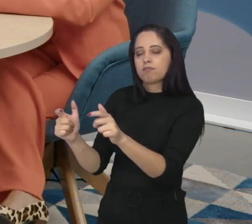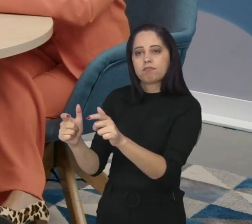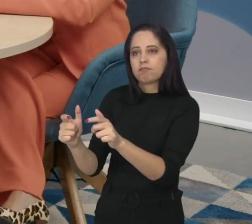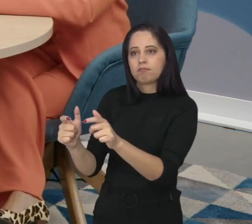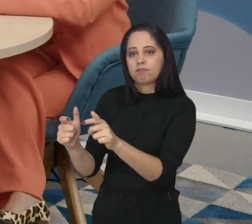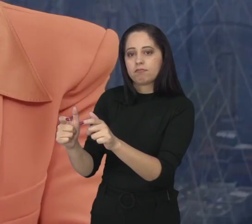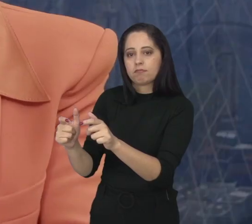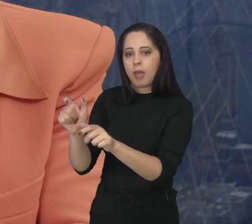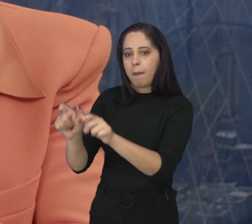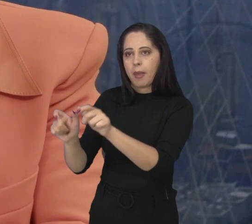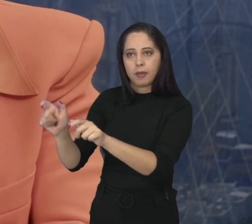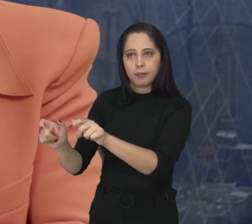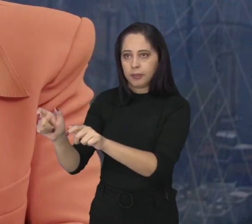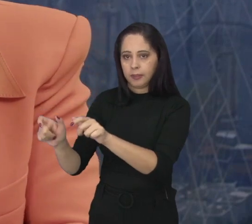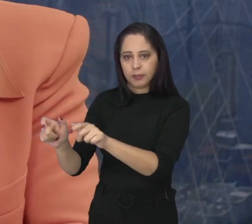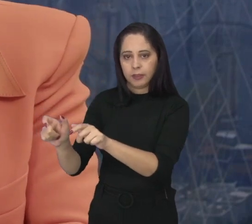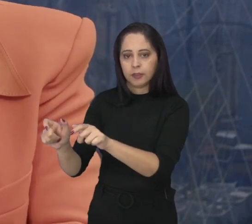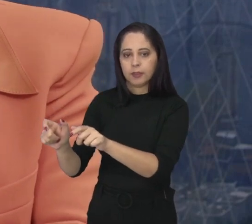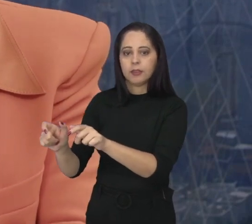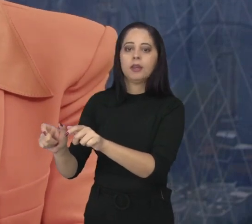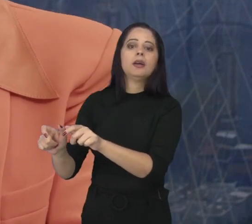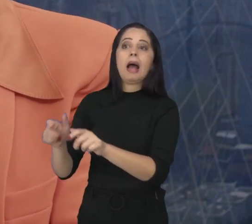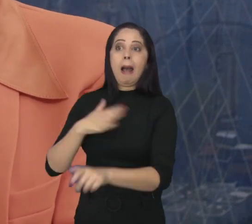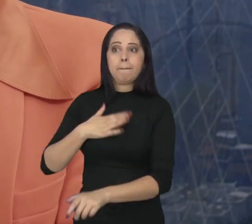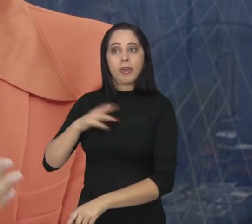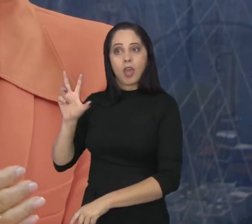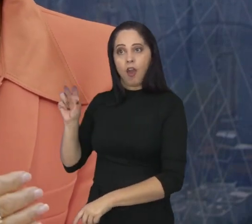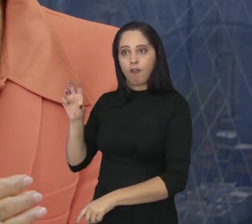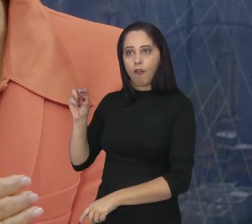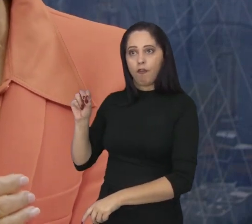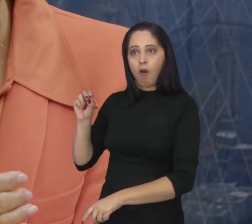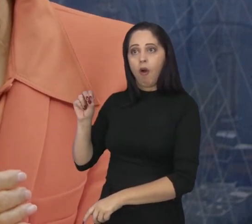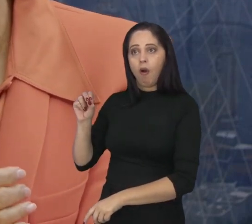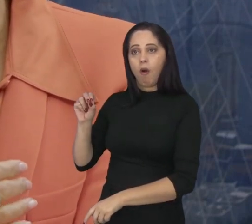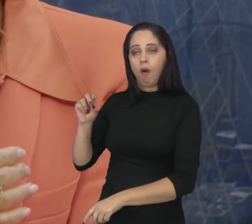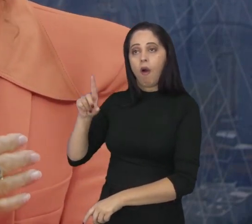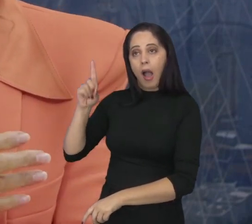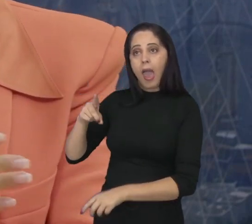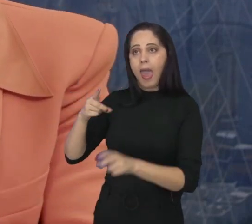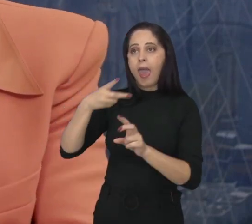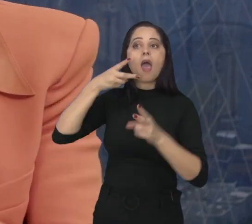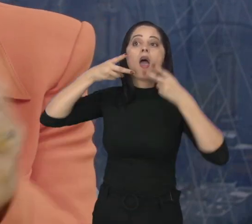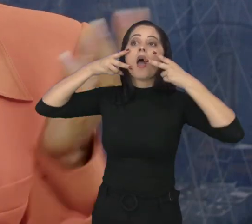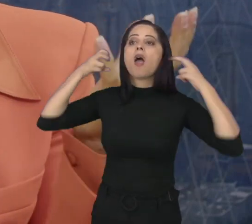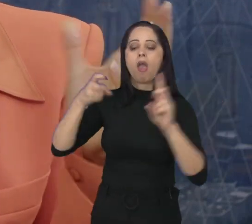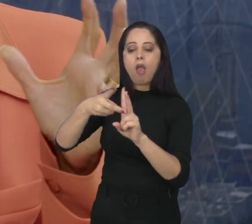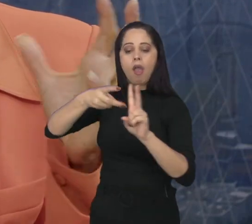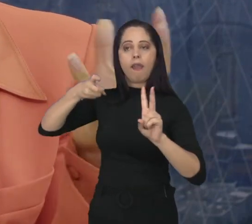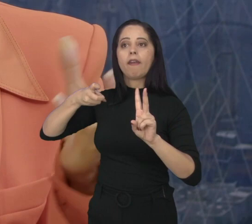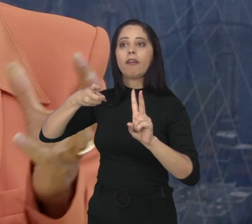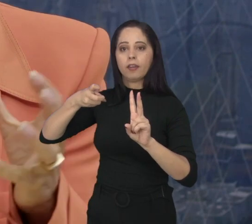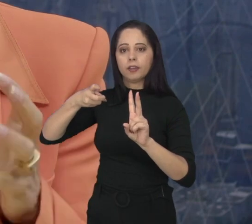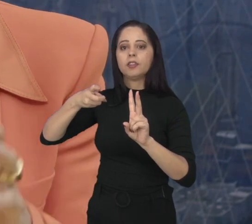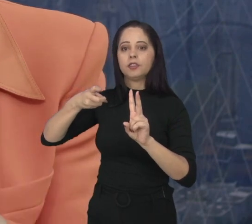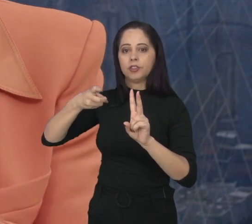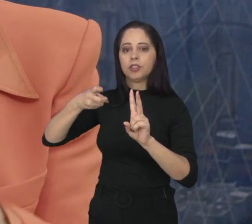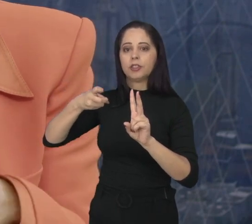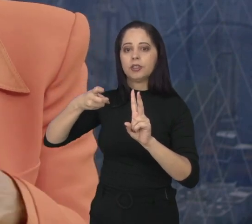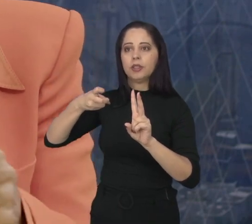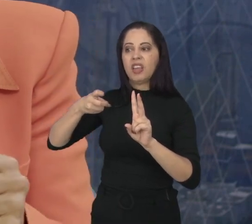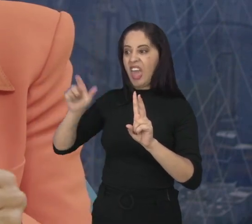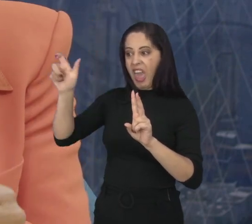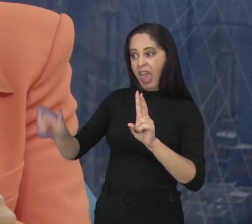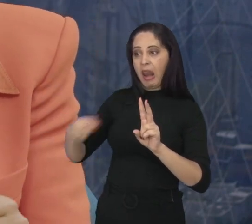sincretismo compreendido, eu não tenho história, porque a minha avó era índia, de uma referência religiosa